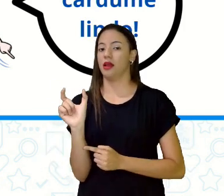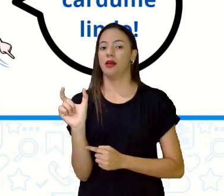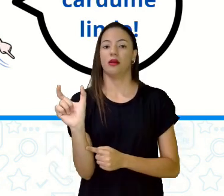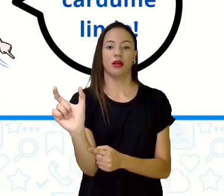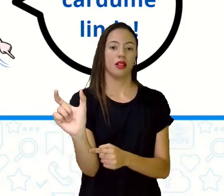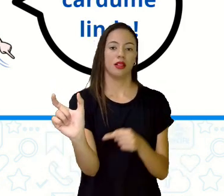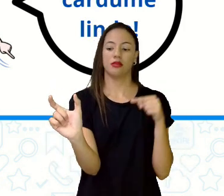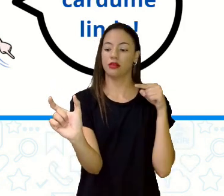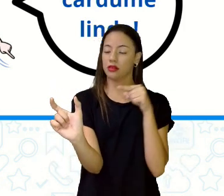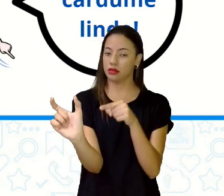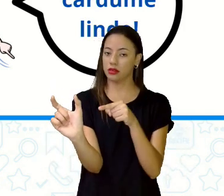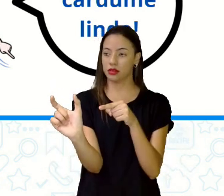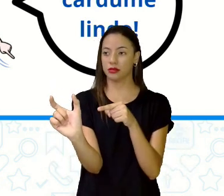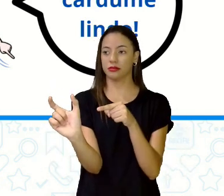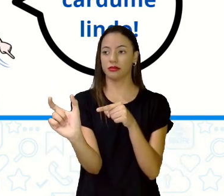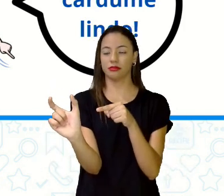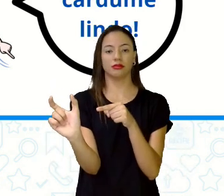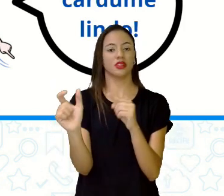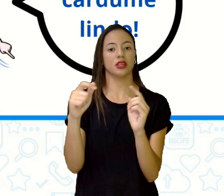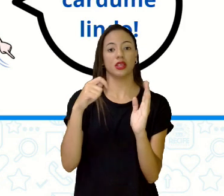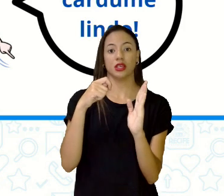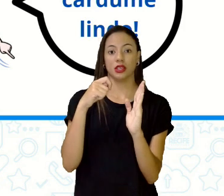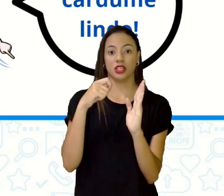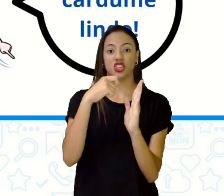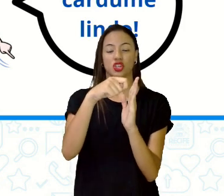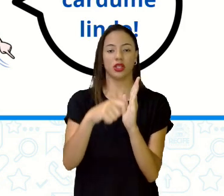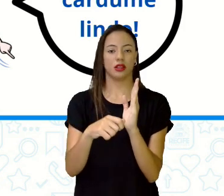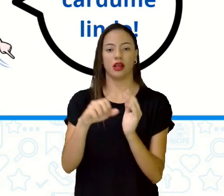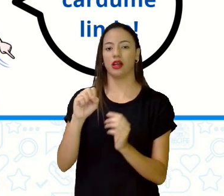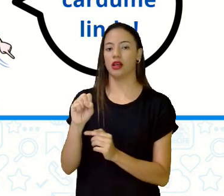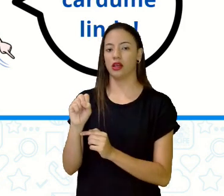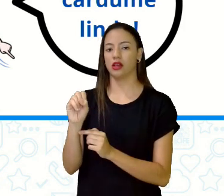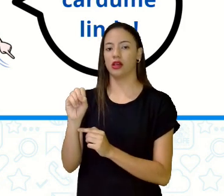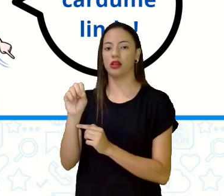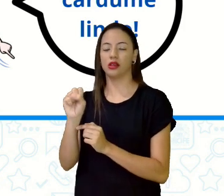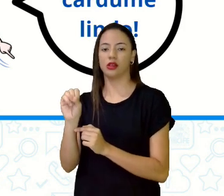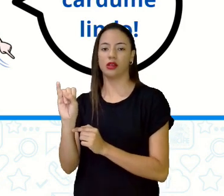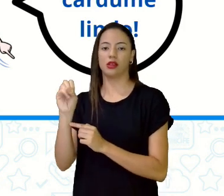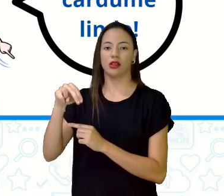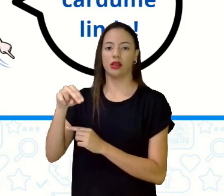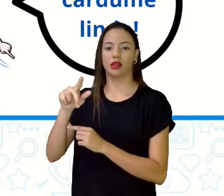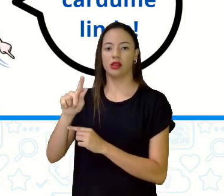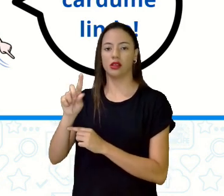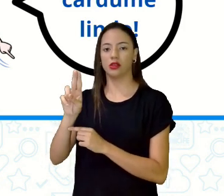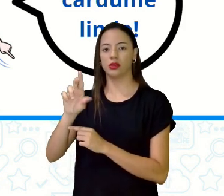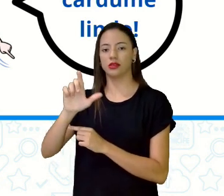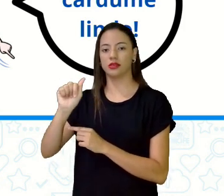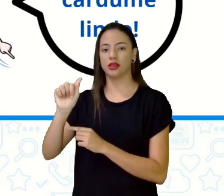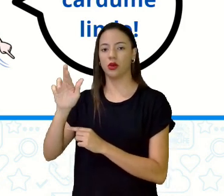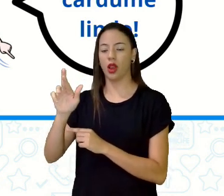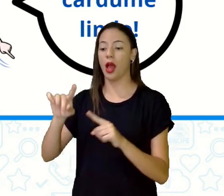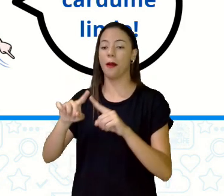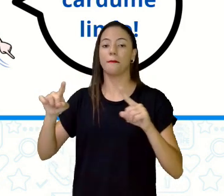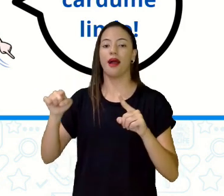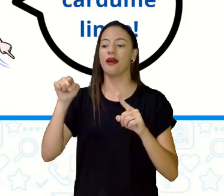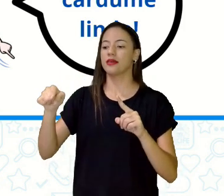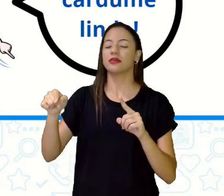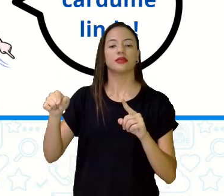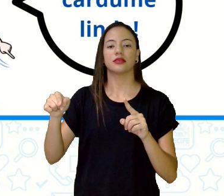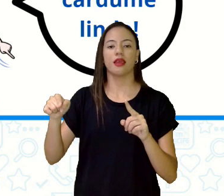que, apesar de estar escrita no singular, indica um conjunto de seres da